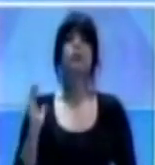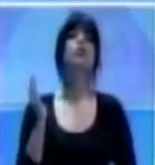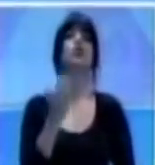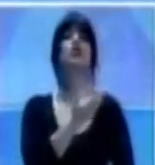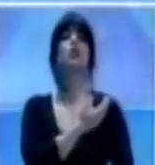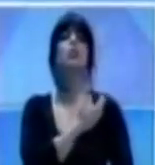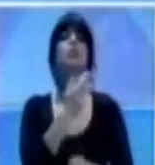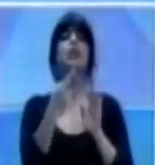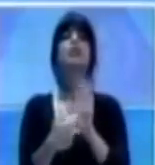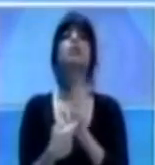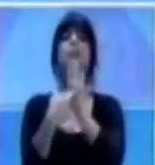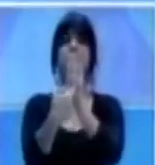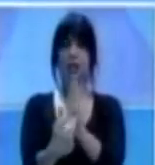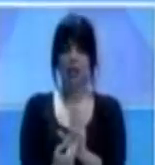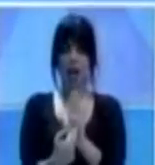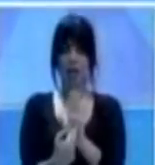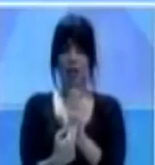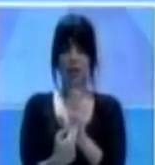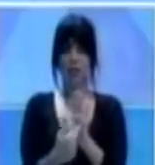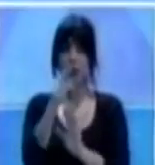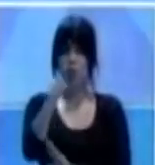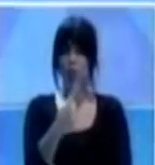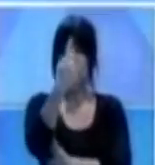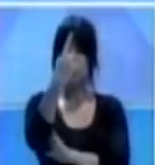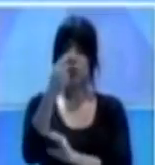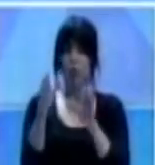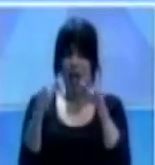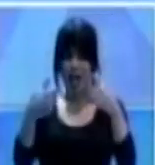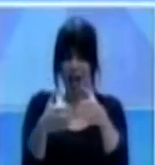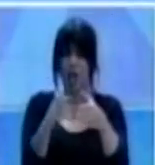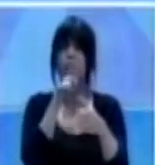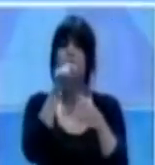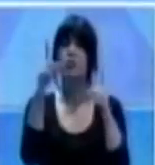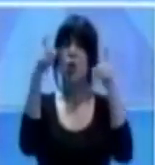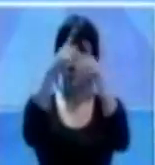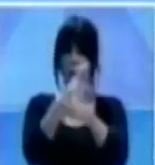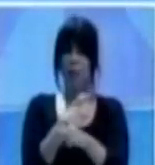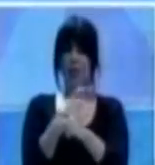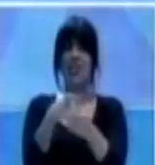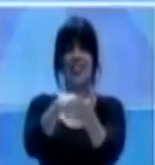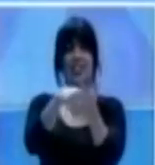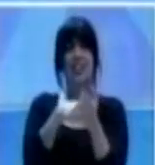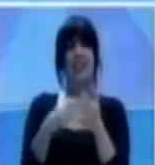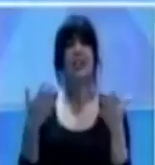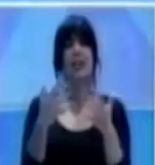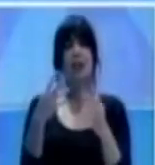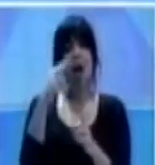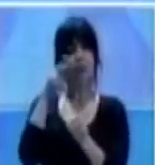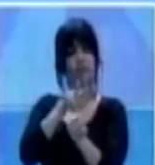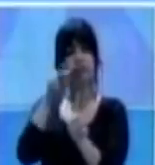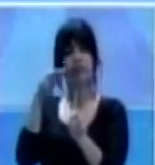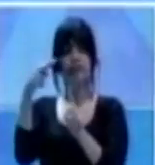Somos representantes de una sola región compleja que requiere una visão